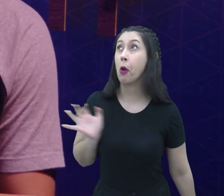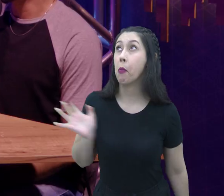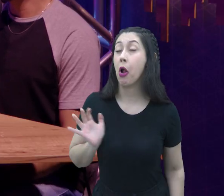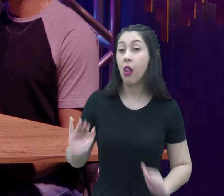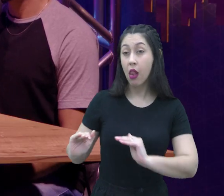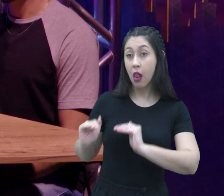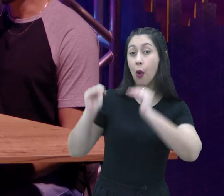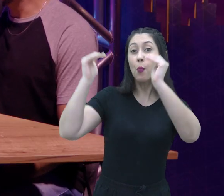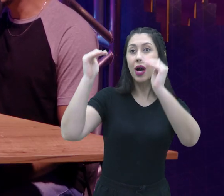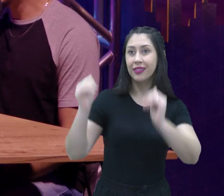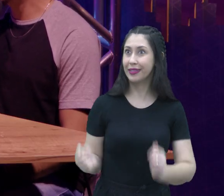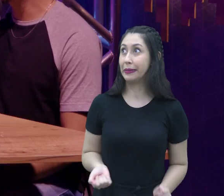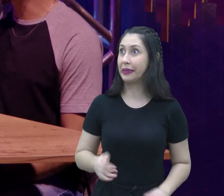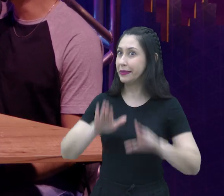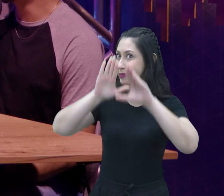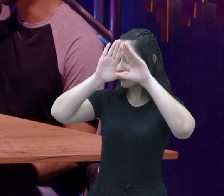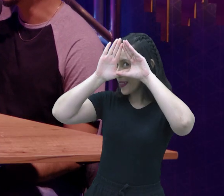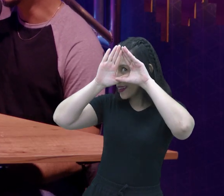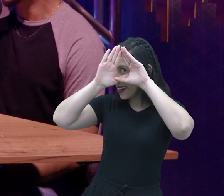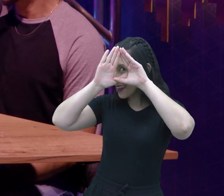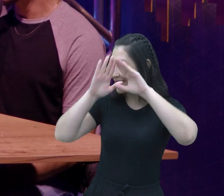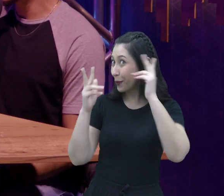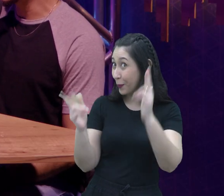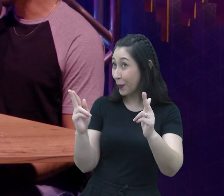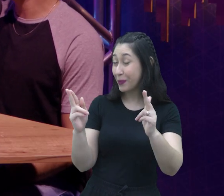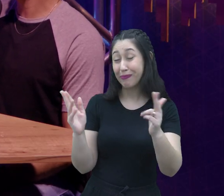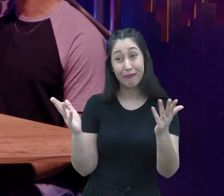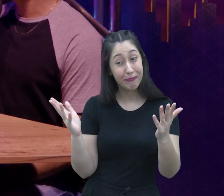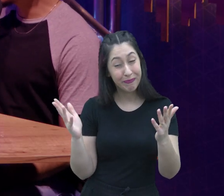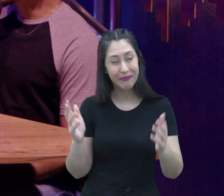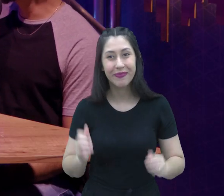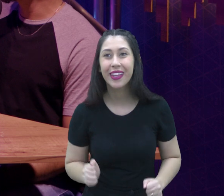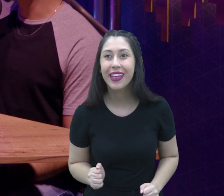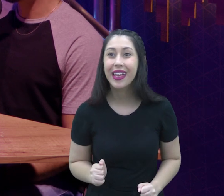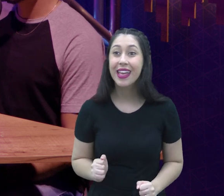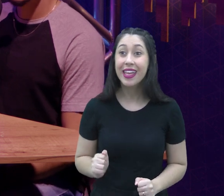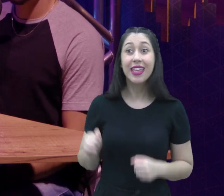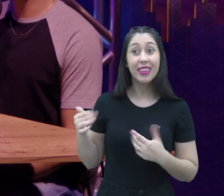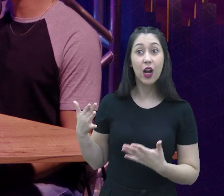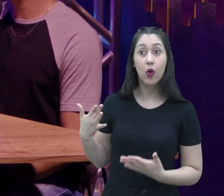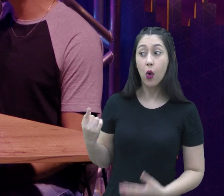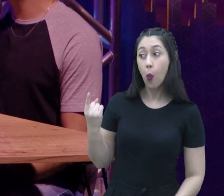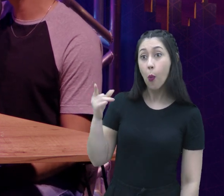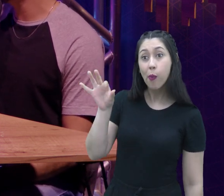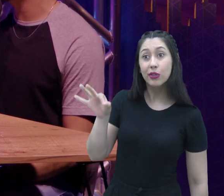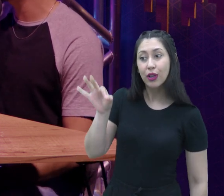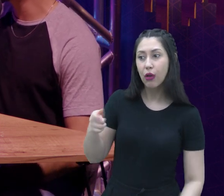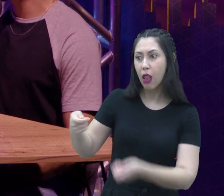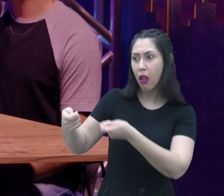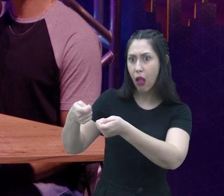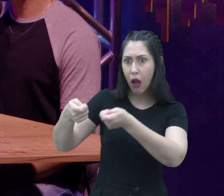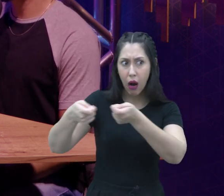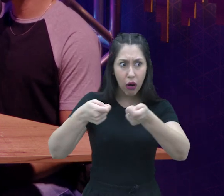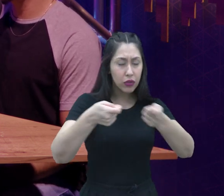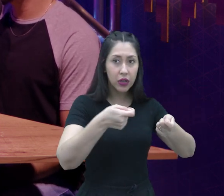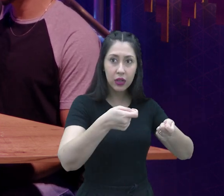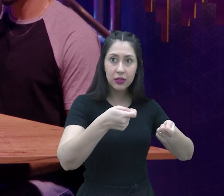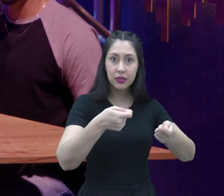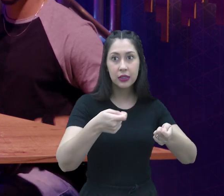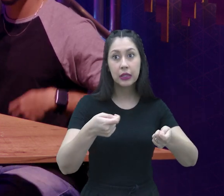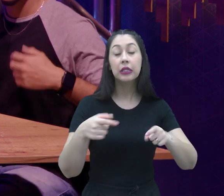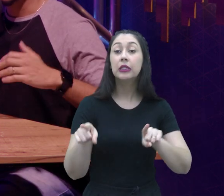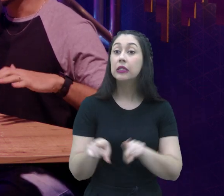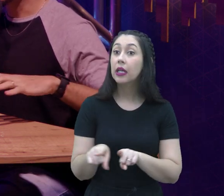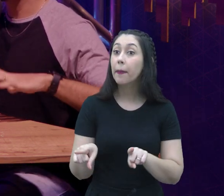coincidência. Illuminatis, que controlam mais ou menos o governo mundial. Então, assim, inclusive